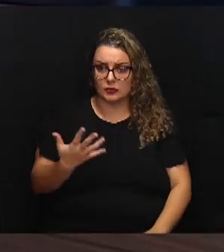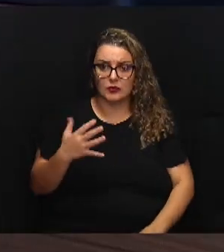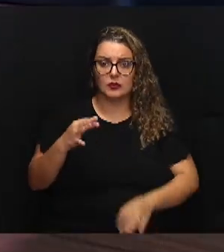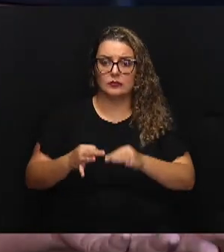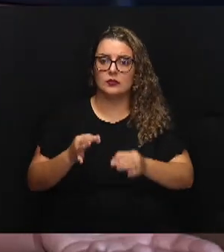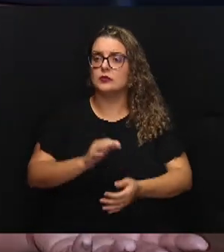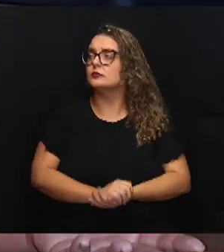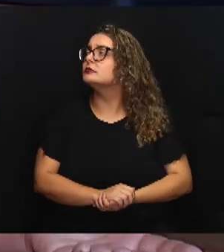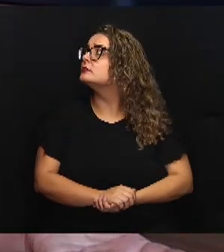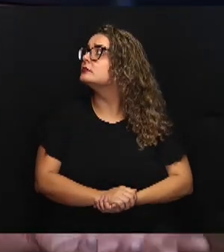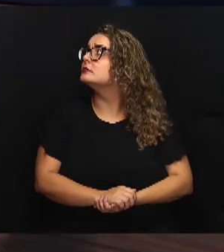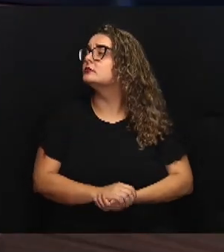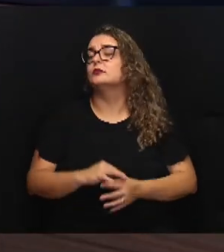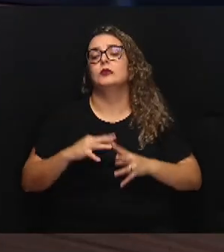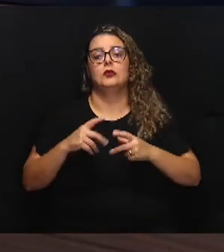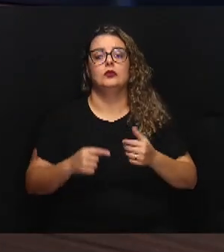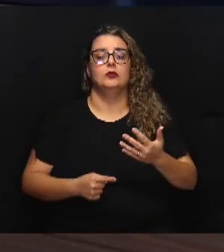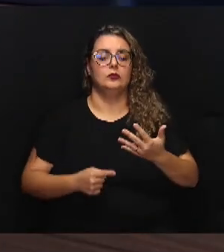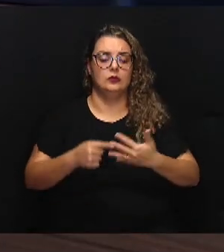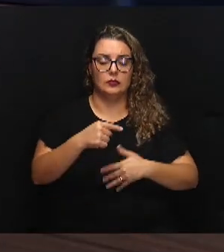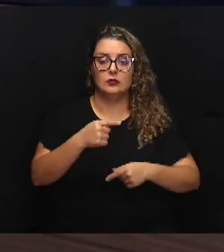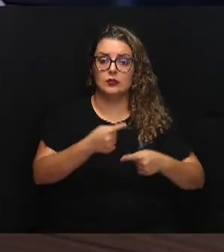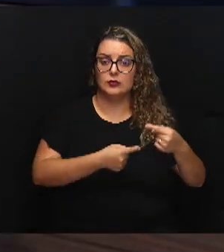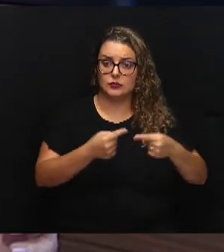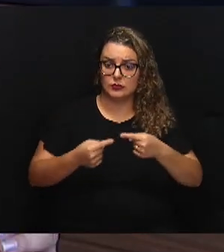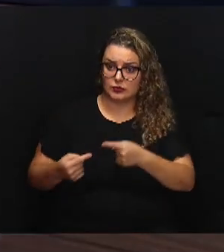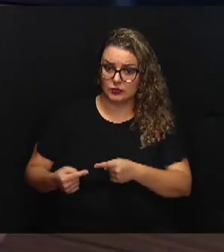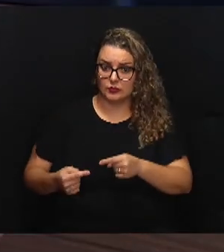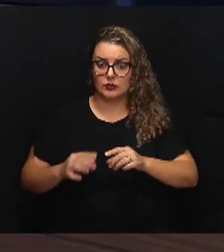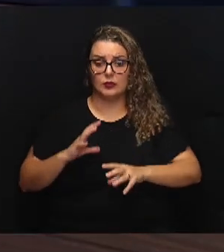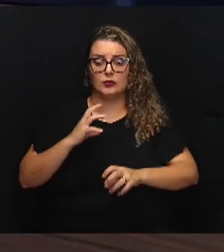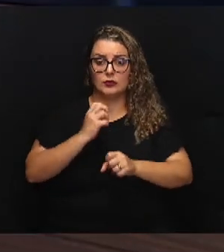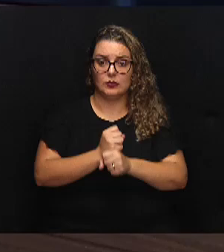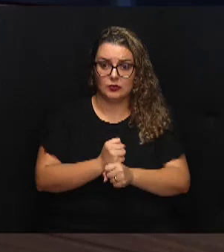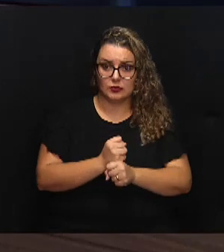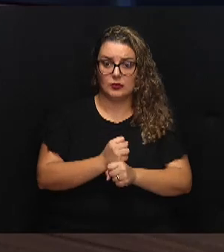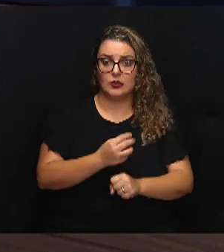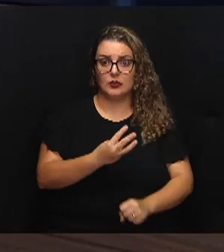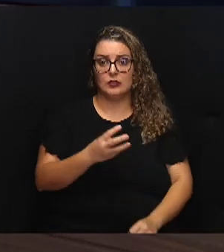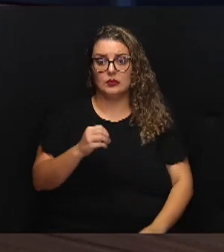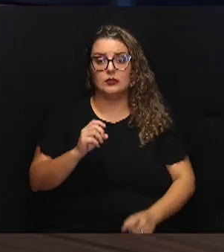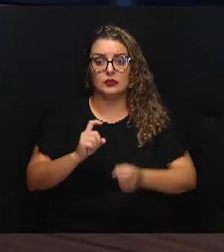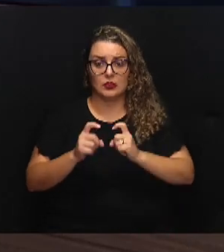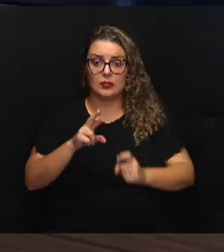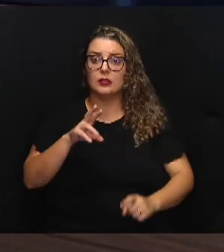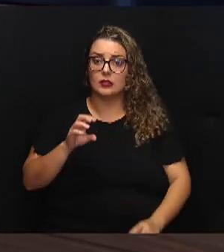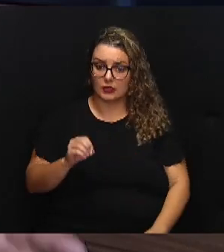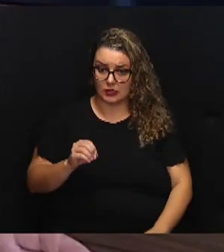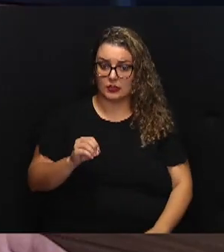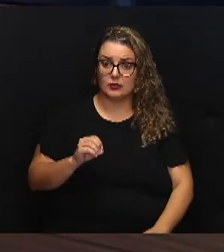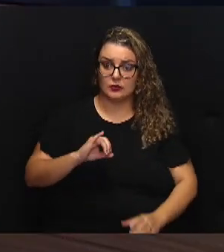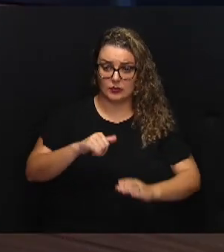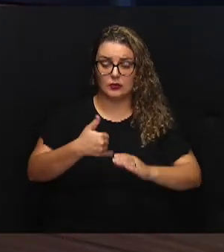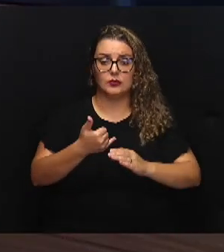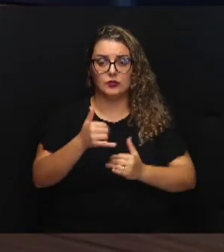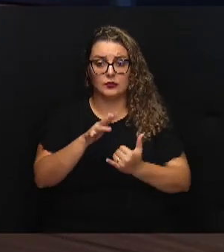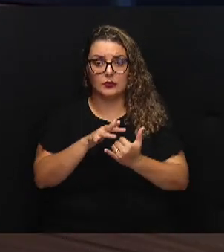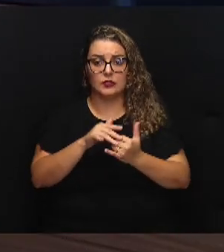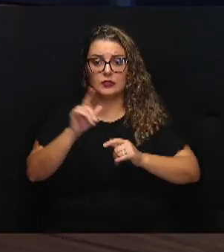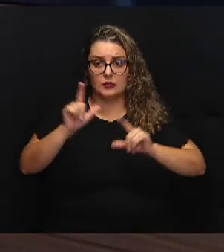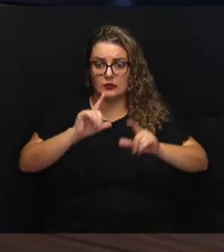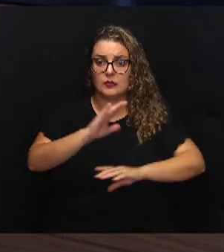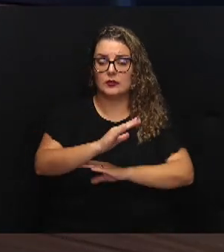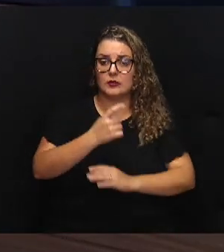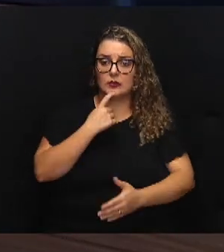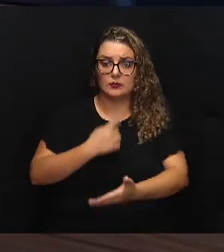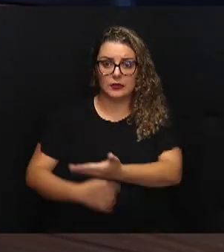justiça. Todas as discussões você pode conferir na íntegra da 30ª reunião ordinária, que está no